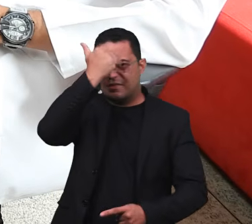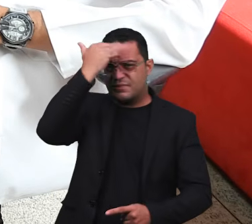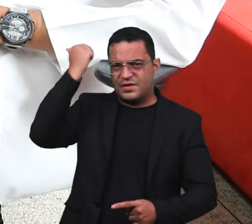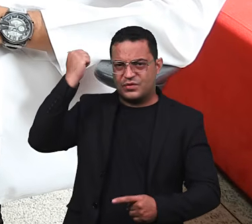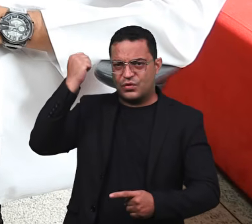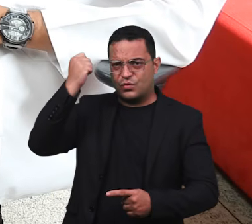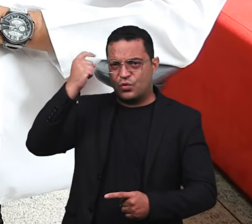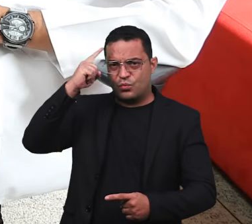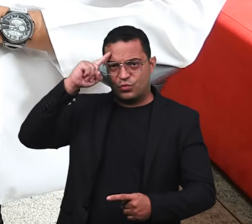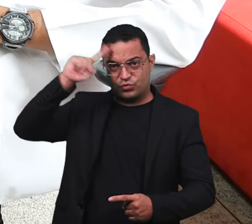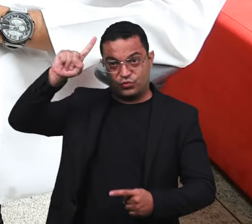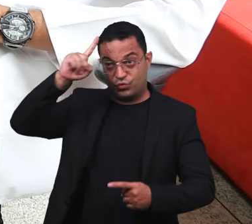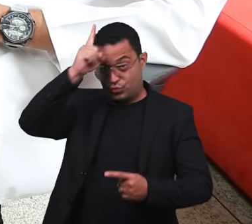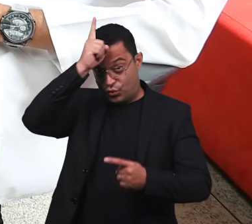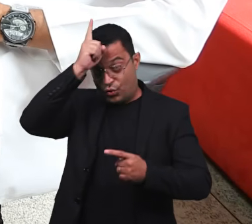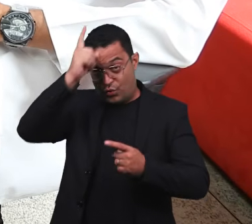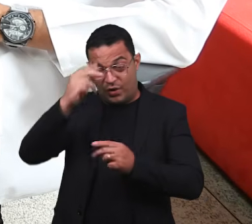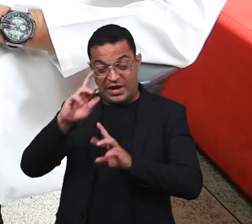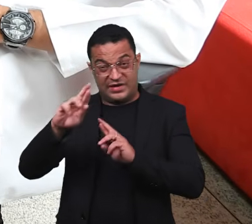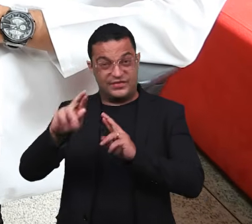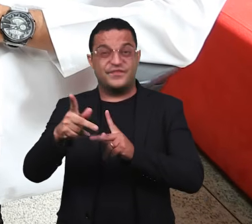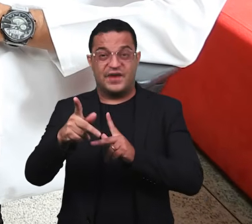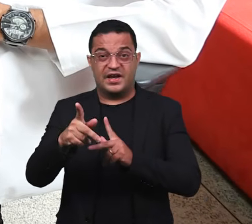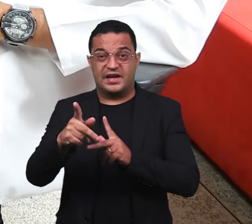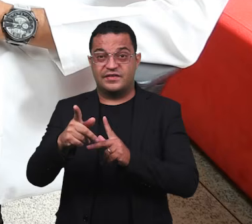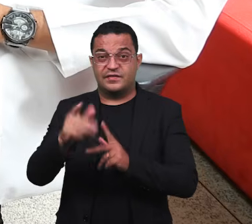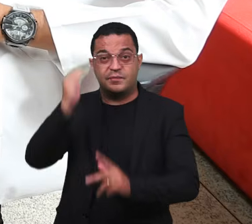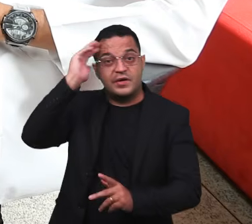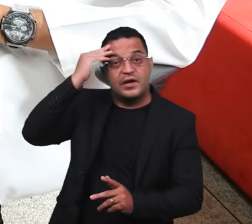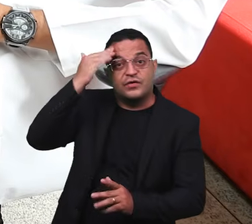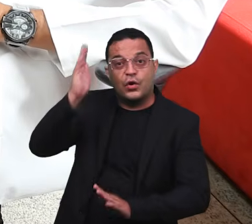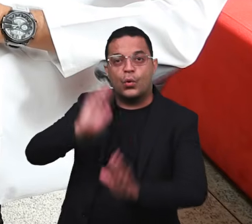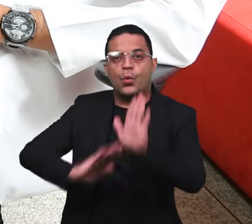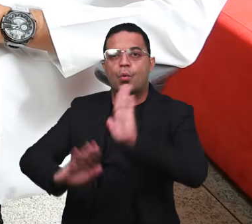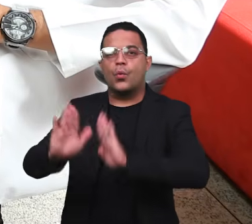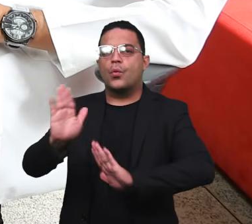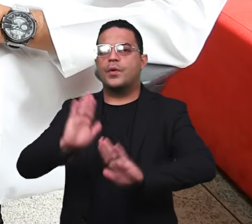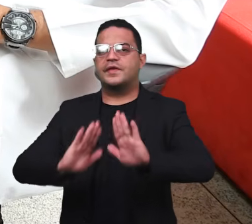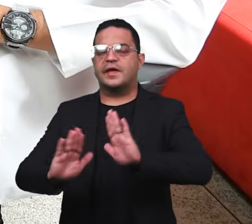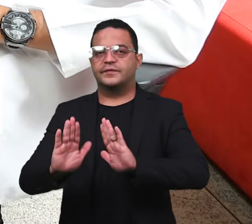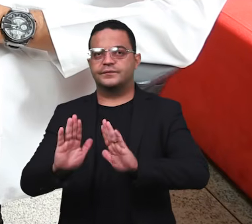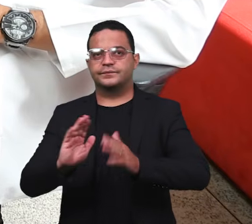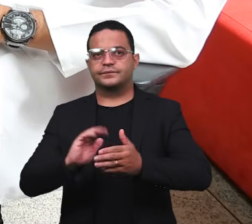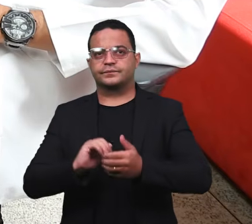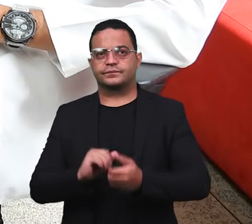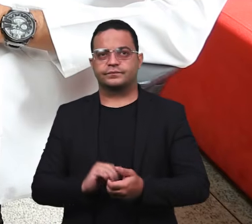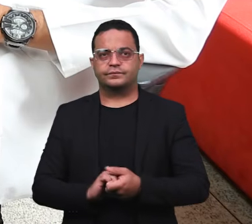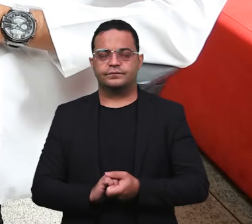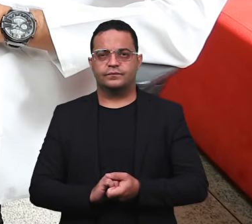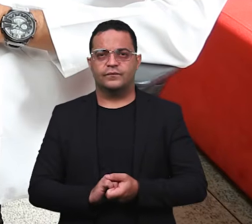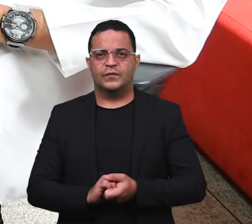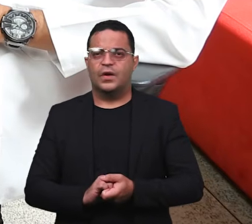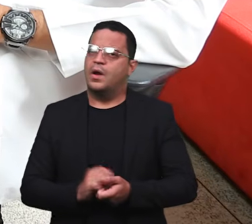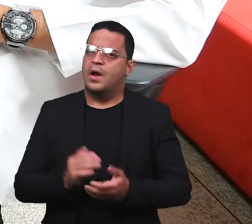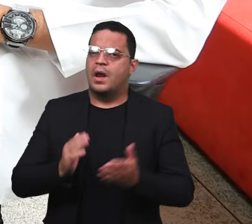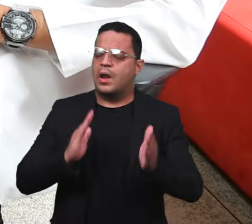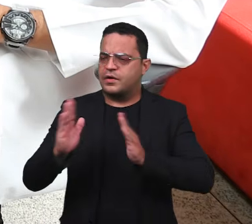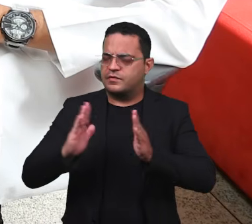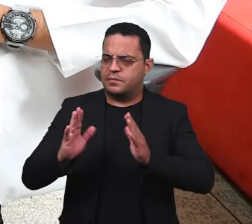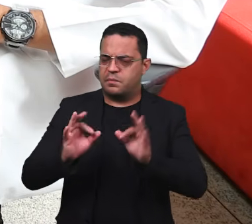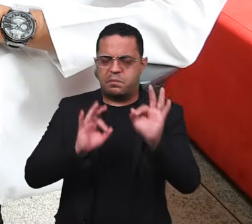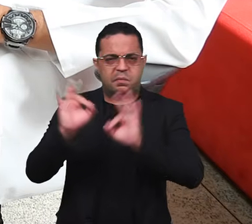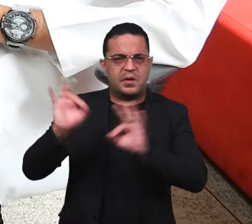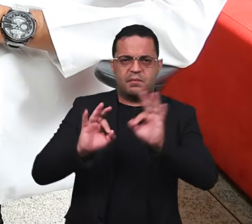né? É questão de prudência, né? Sim, perfeito. E quando a gente vai subir ao Manaim, nós